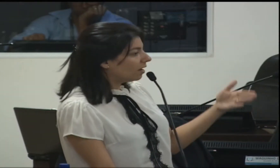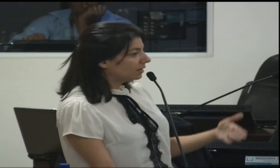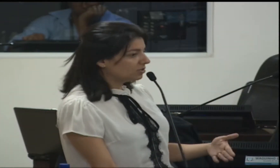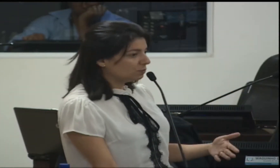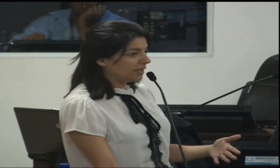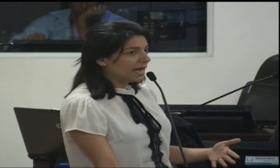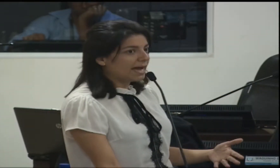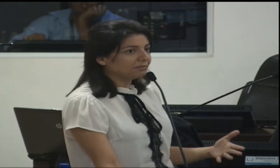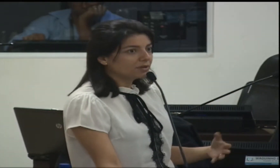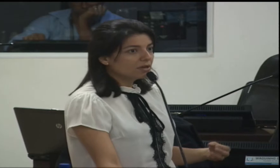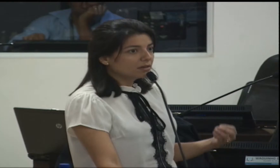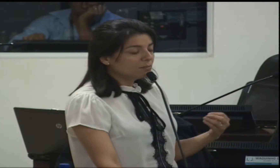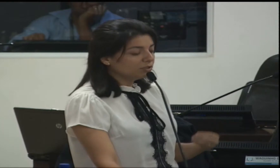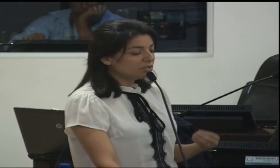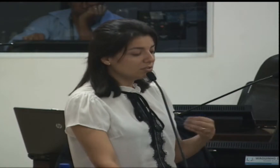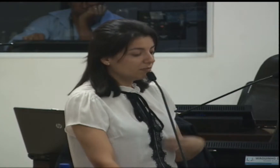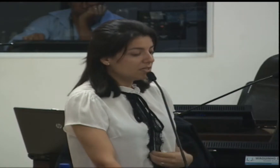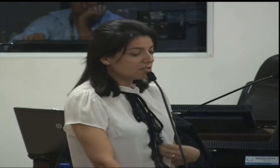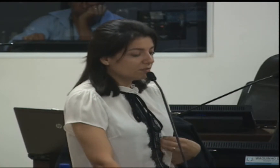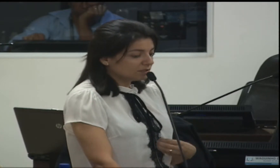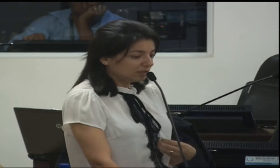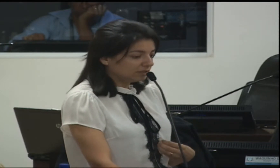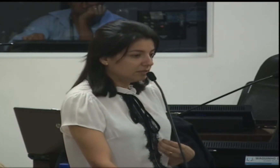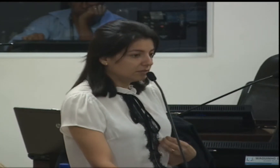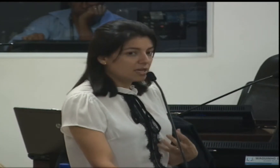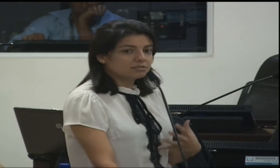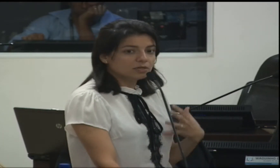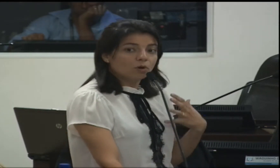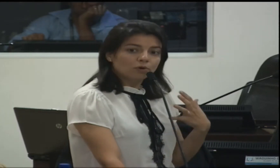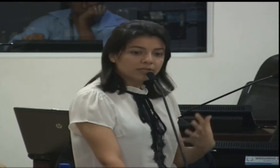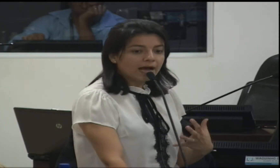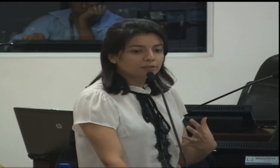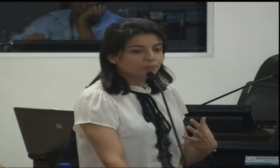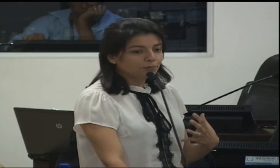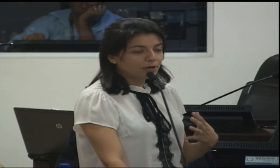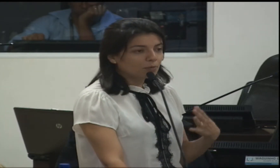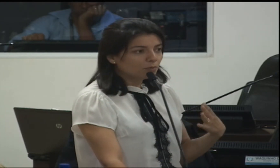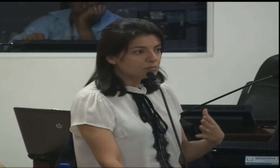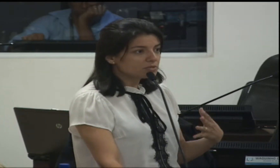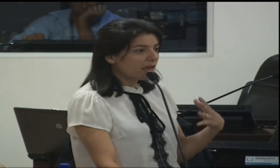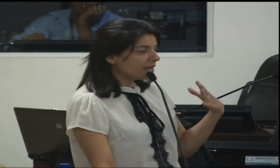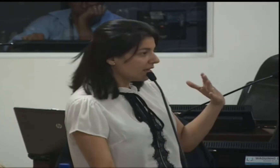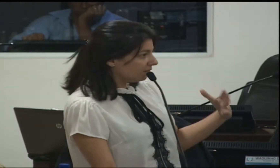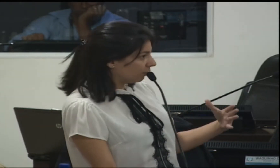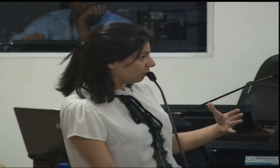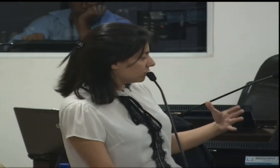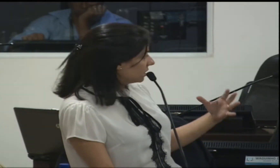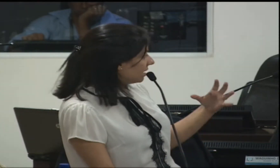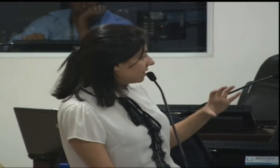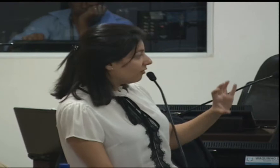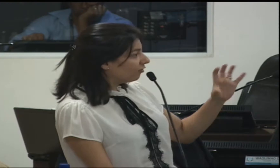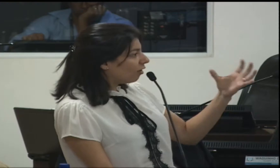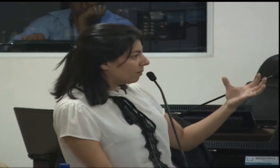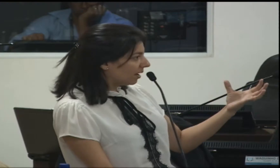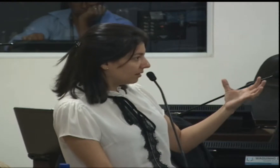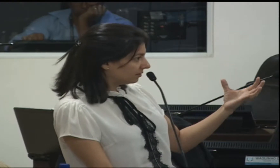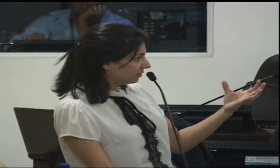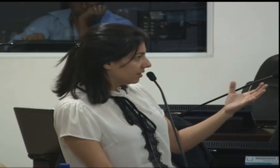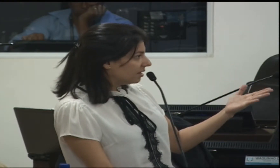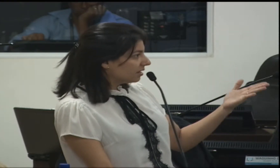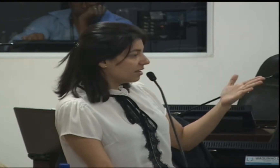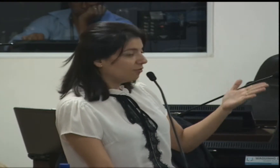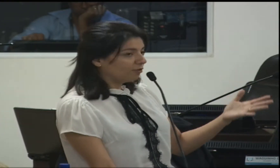tivemos fora deste plenário, que muitas vezes você tem se incomodado por alguns equívocos da